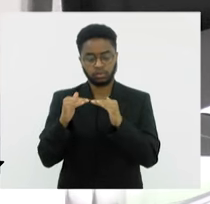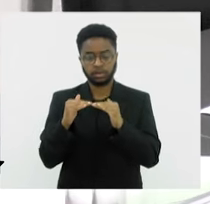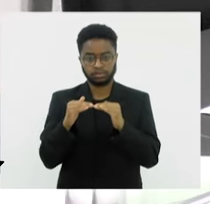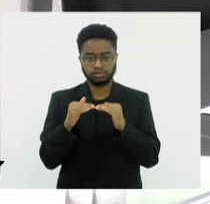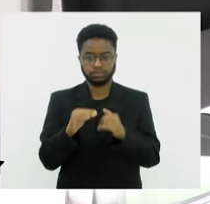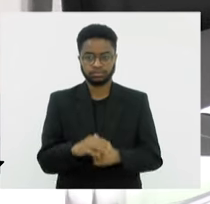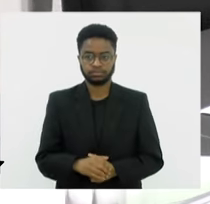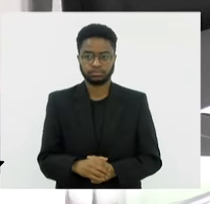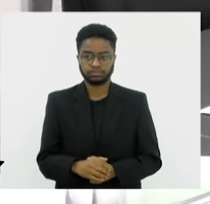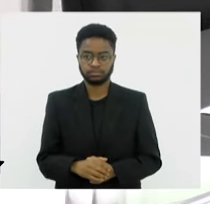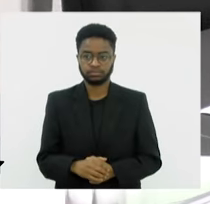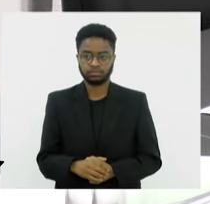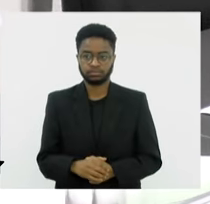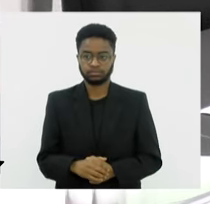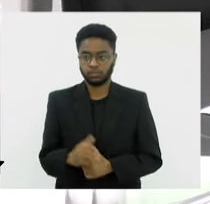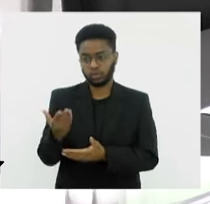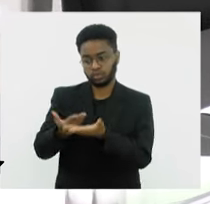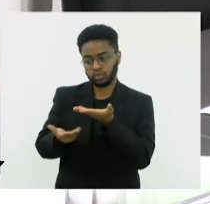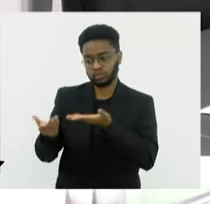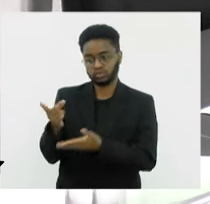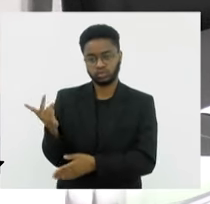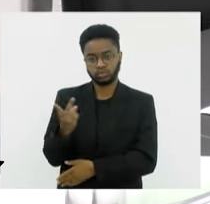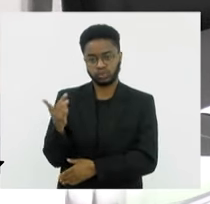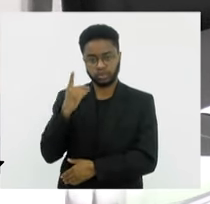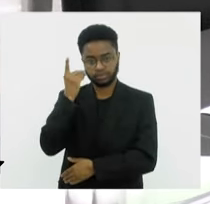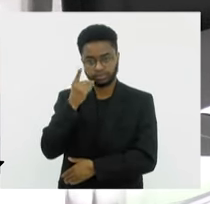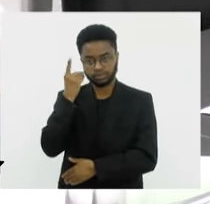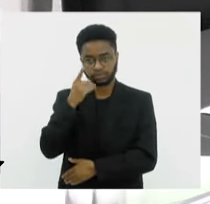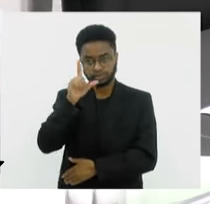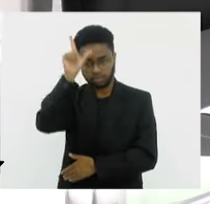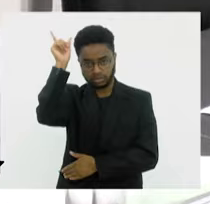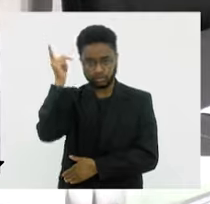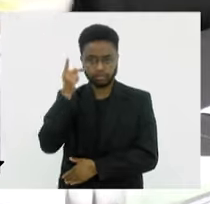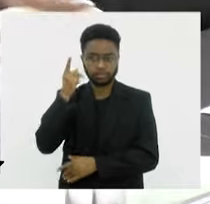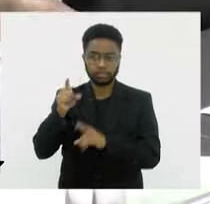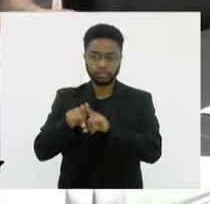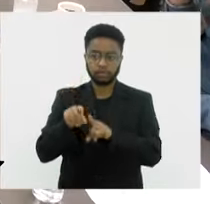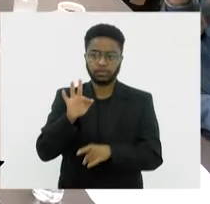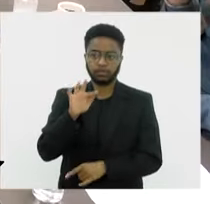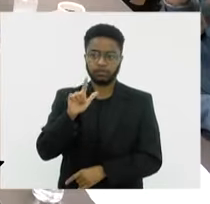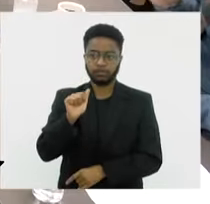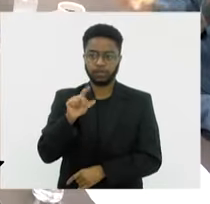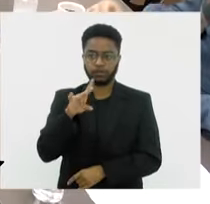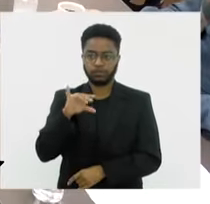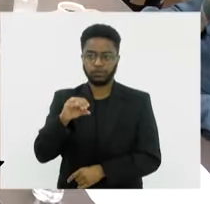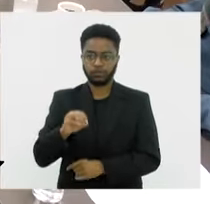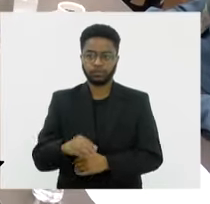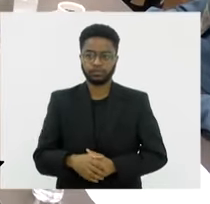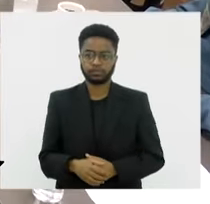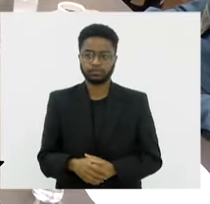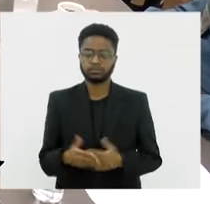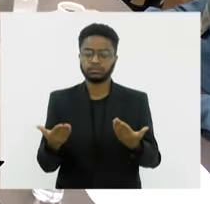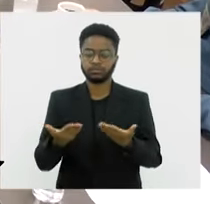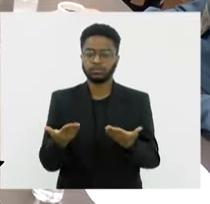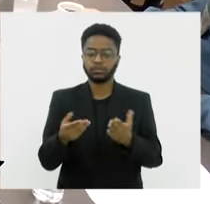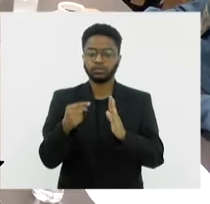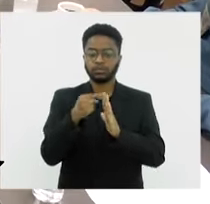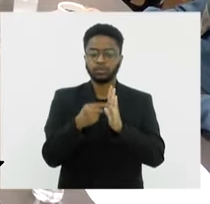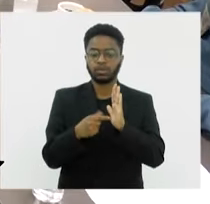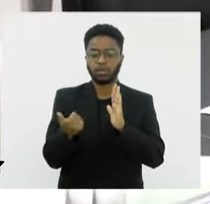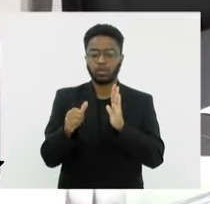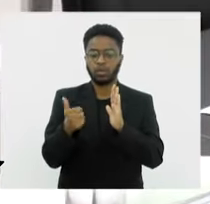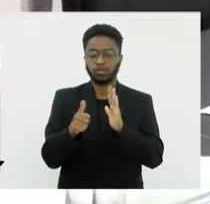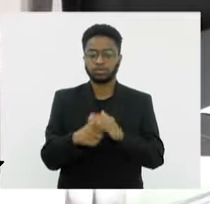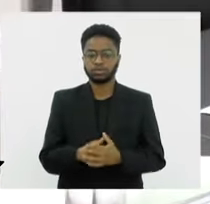e concede a vista compartilhada para o deputado Luiz Paulo e deputado Flávio Serafini. Passo, então, ao item 11